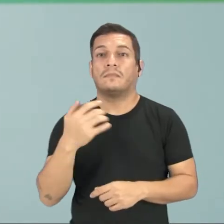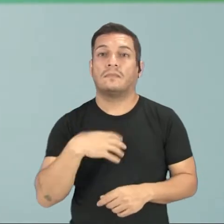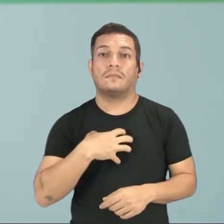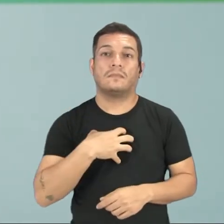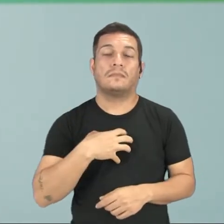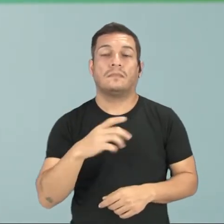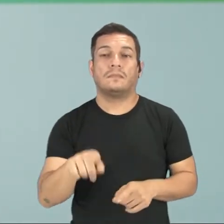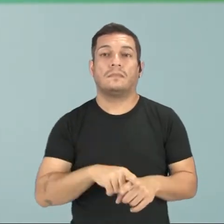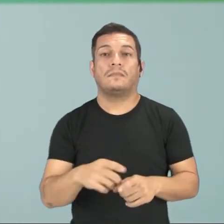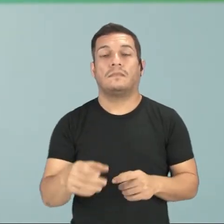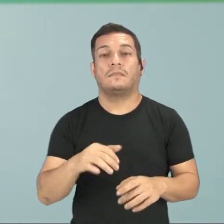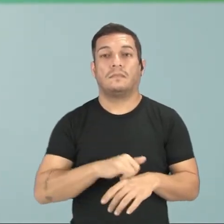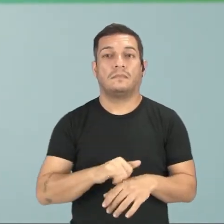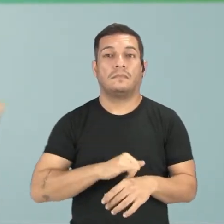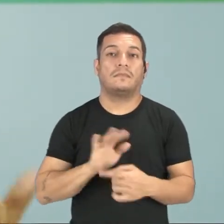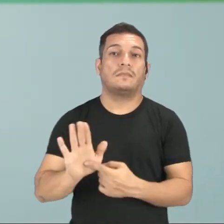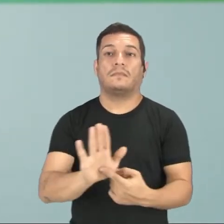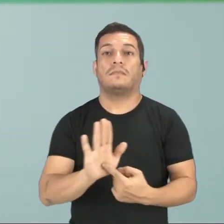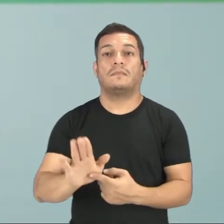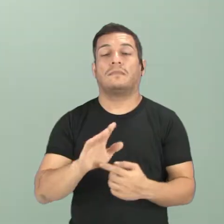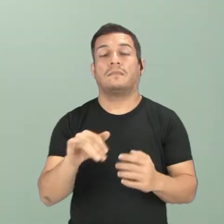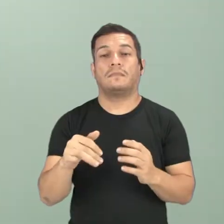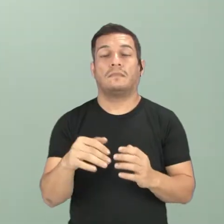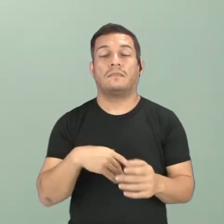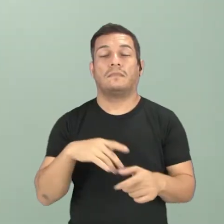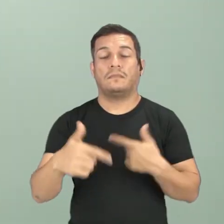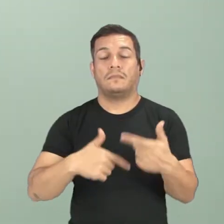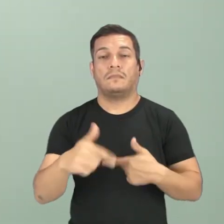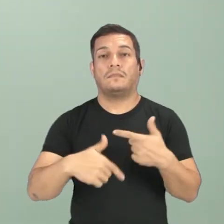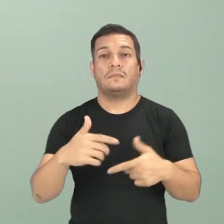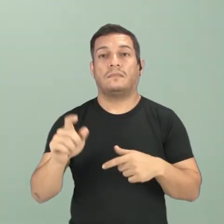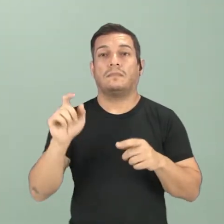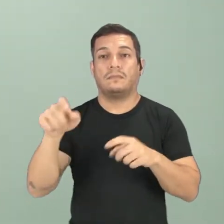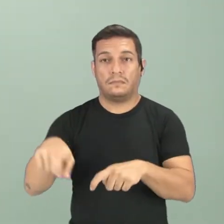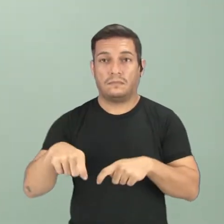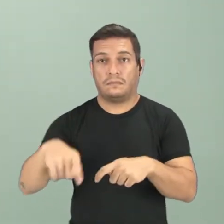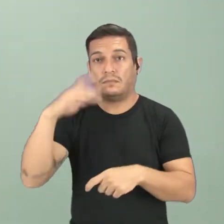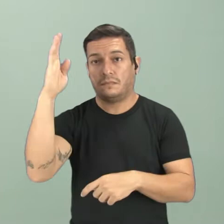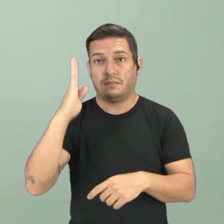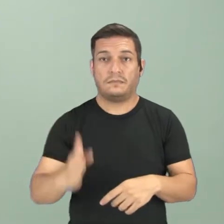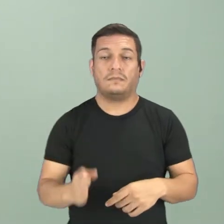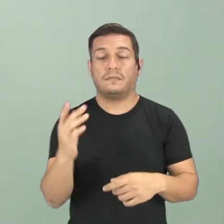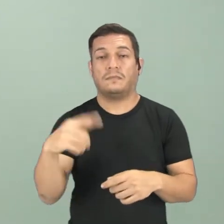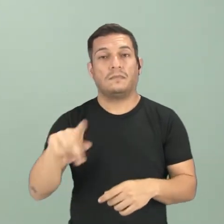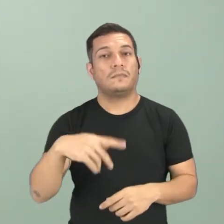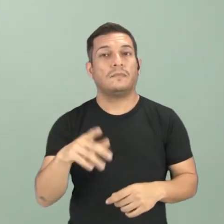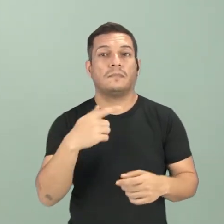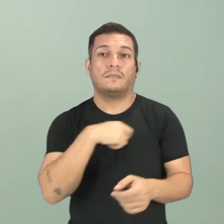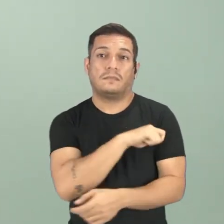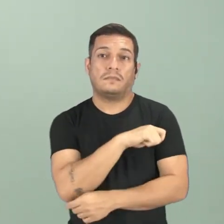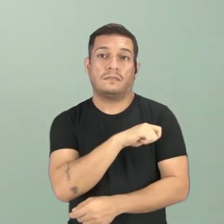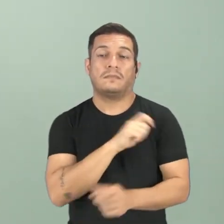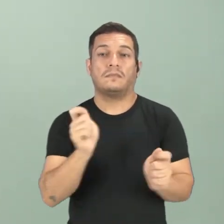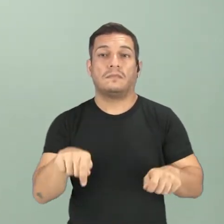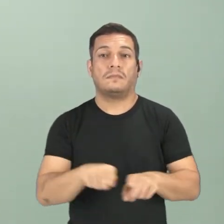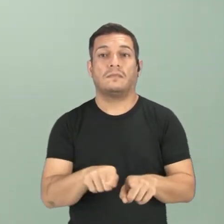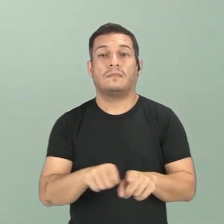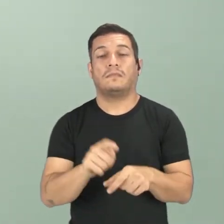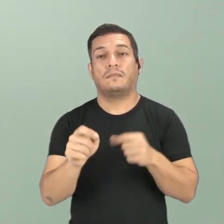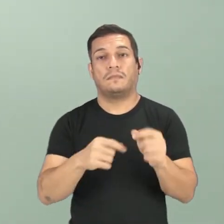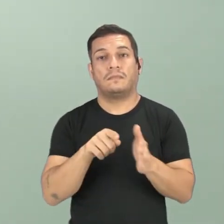de representação de trabalhadores rurais no nosso país. E, de repente, você, caro aluno, pode